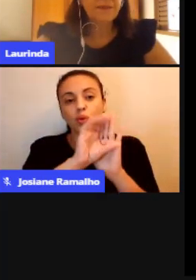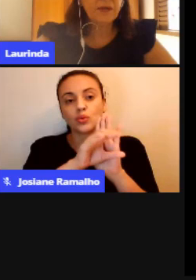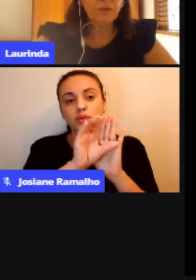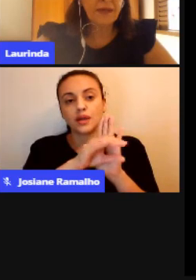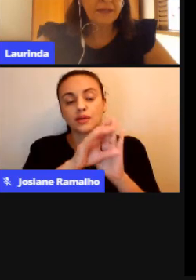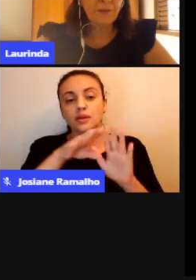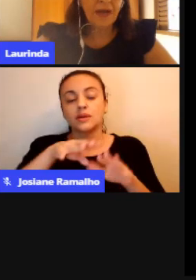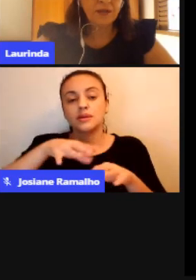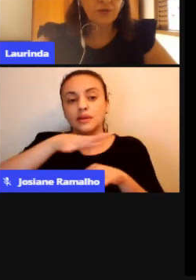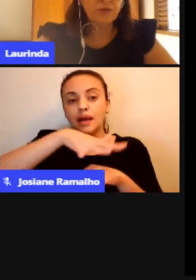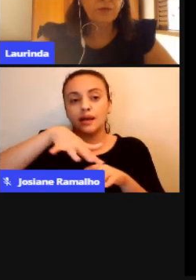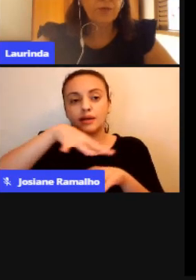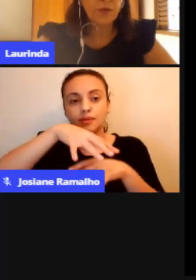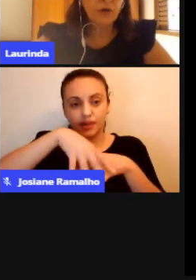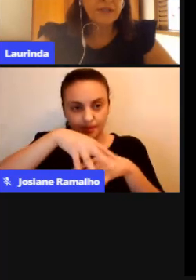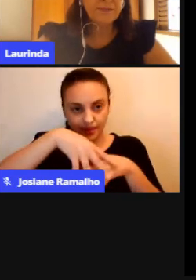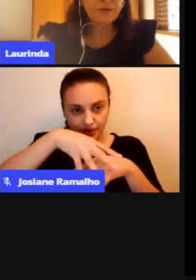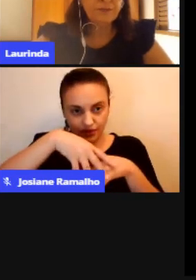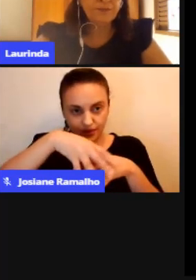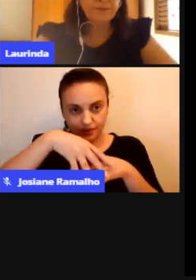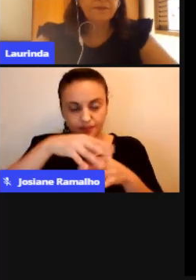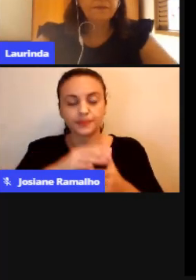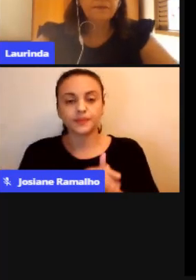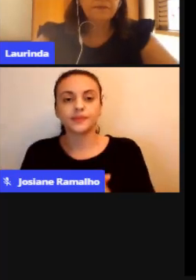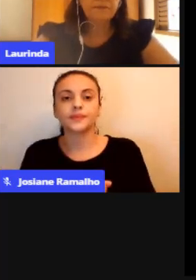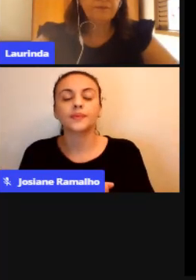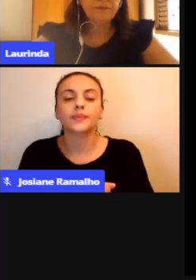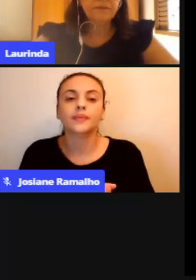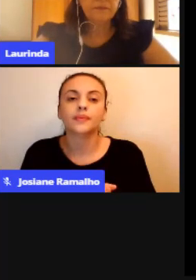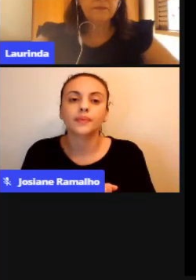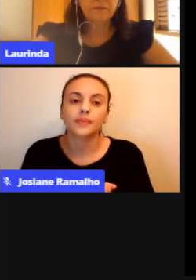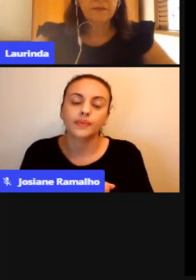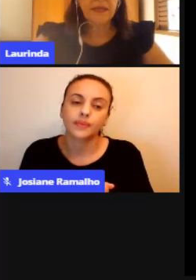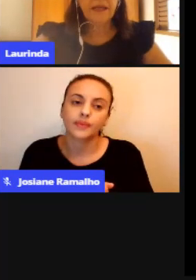do conhecimento matemático. O próximo.